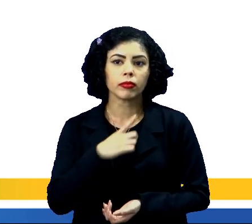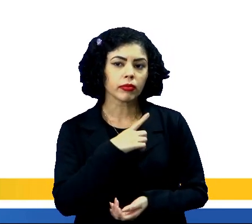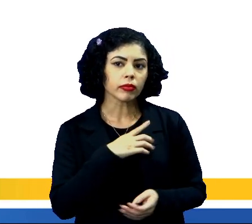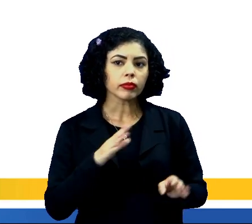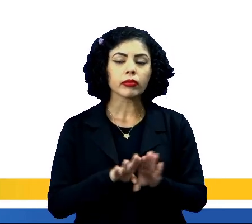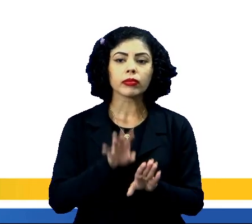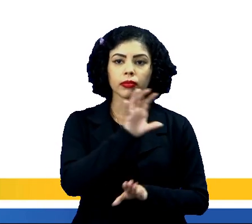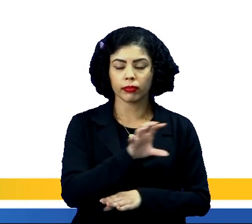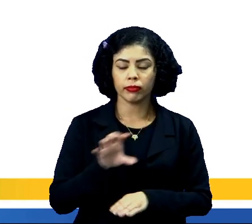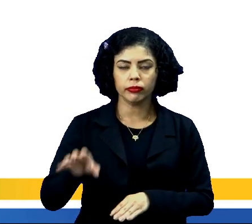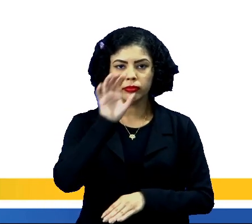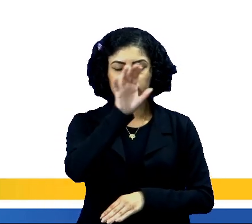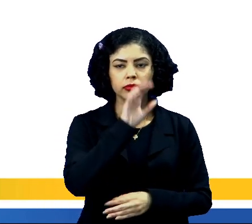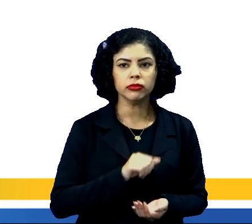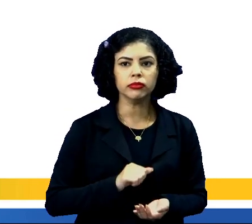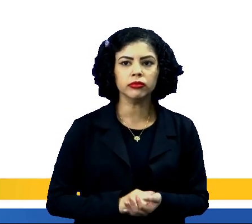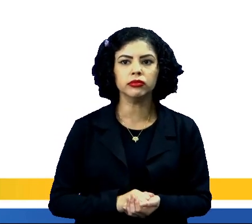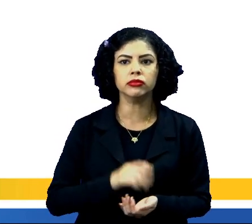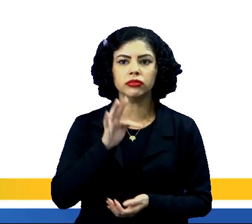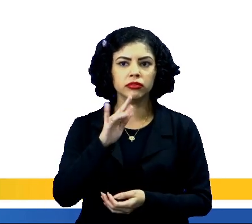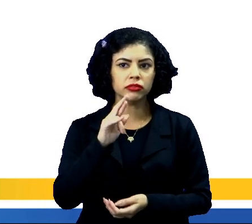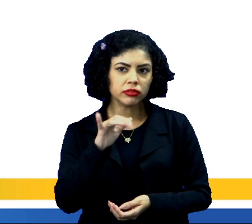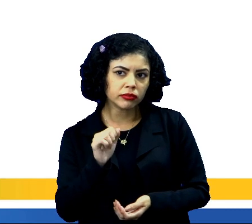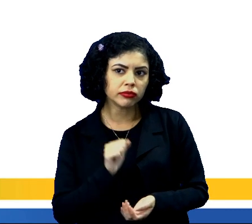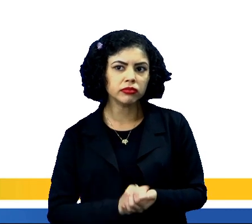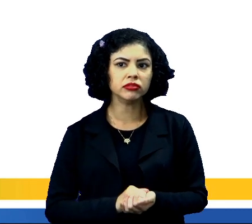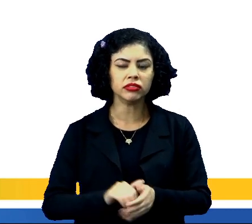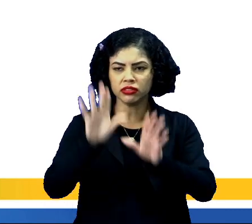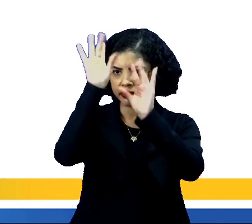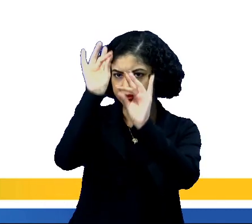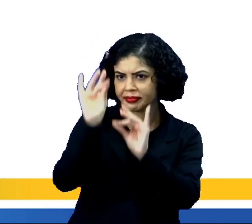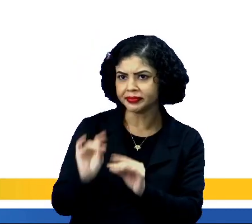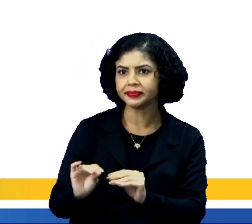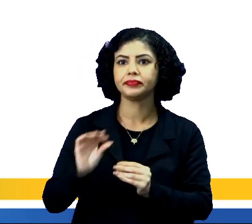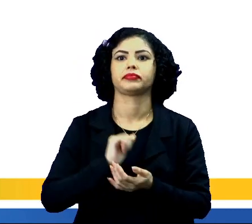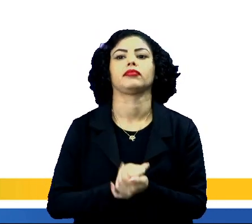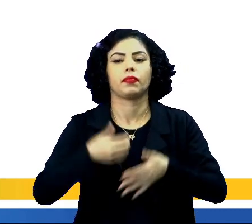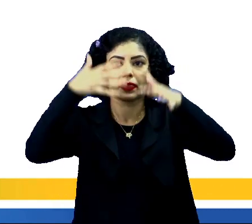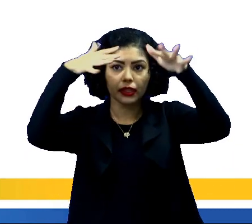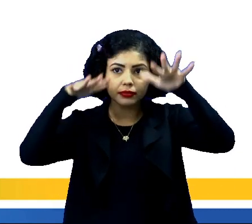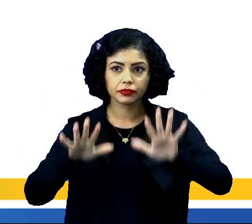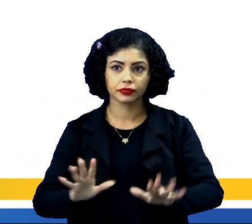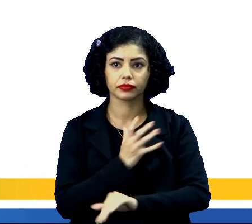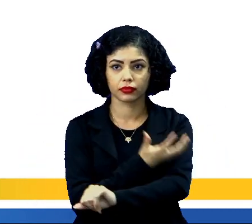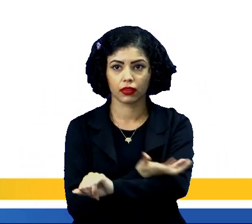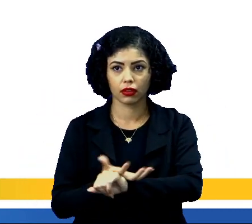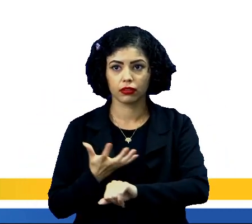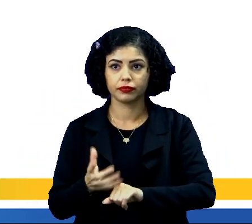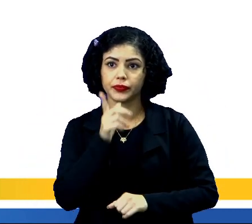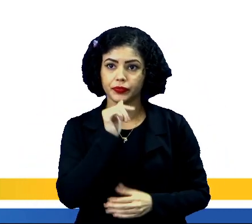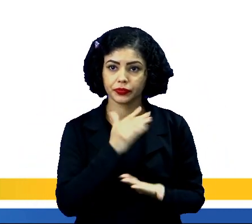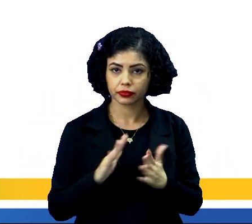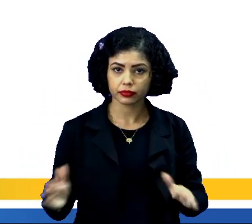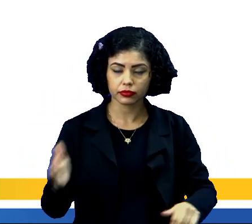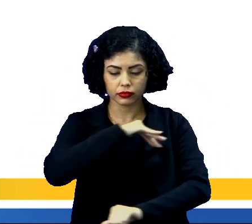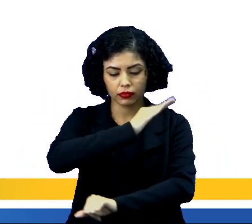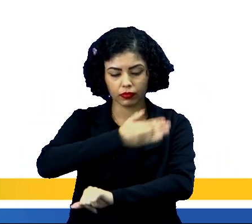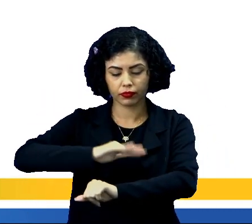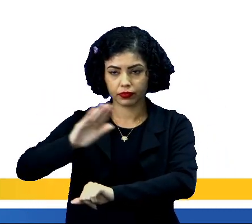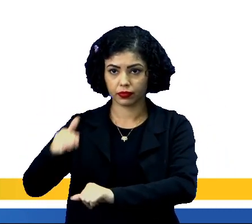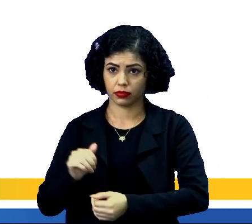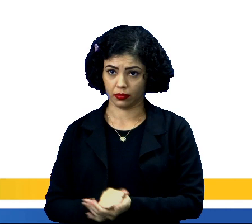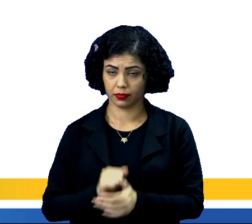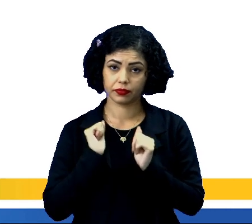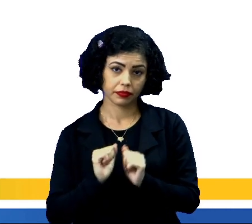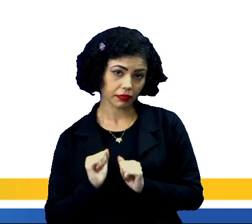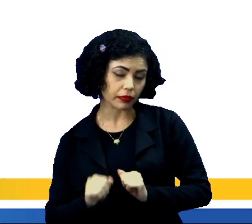Temos também o mapa físico, né, que ele realiza aí o mapeamento dos recursos naturais, como vegetação, hidrografia, relevo. Poderia